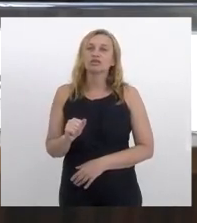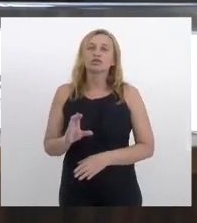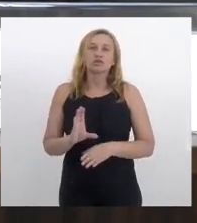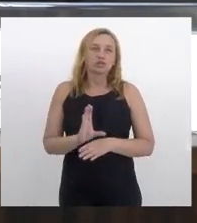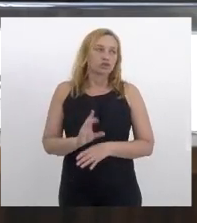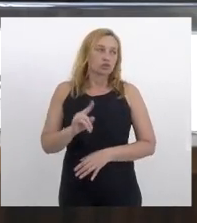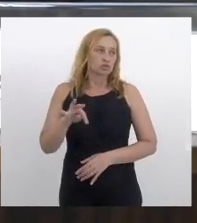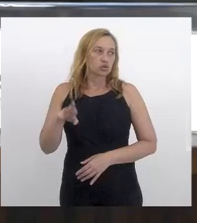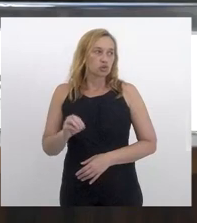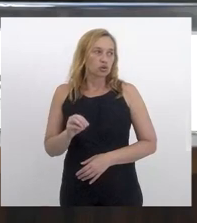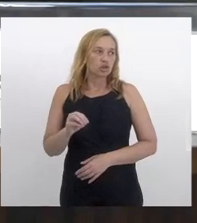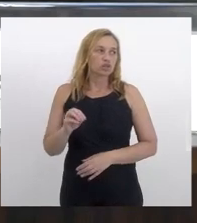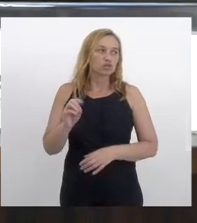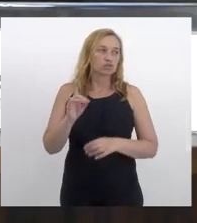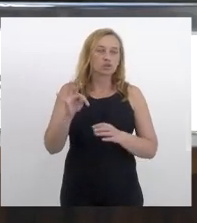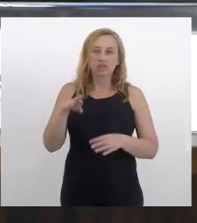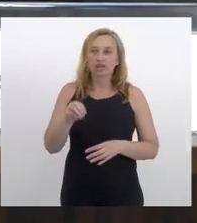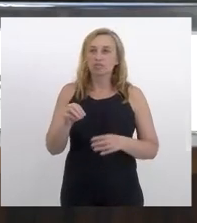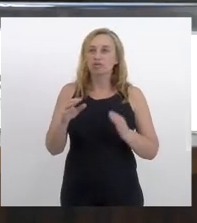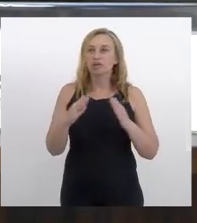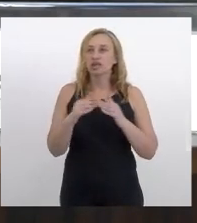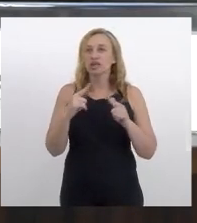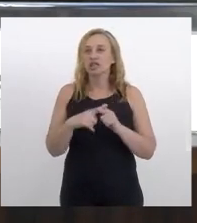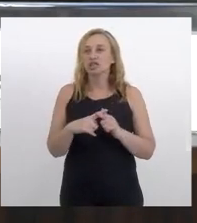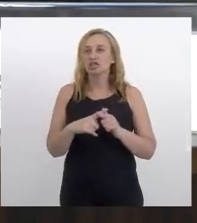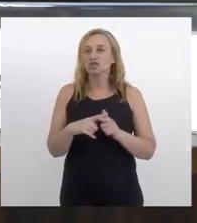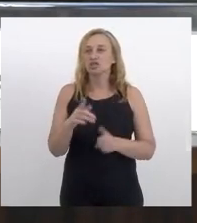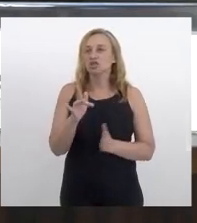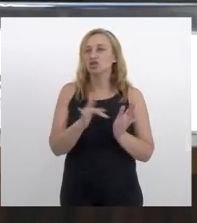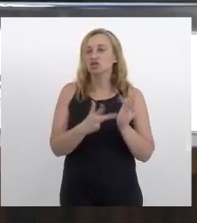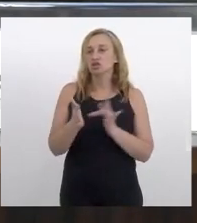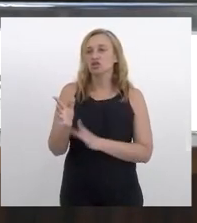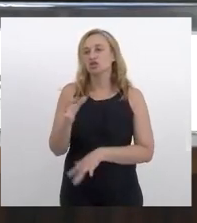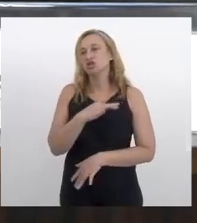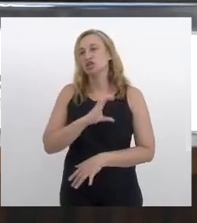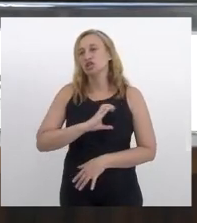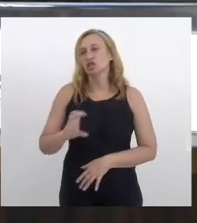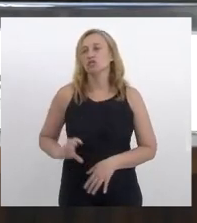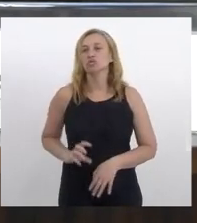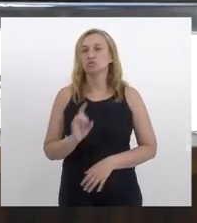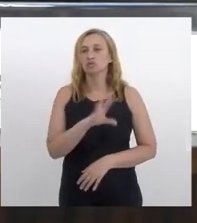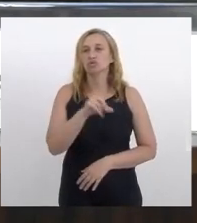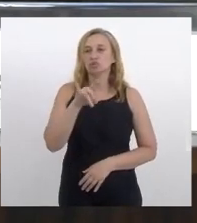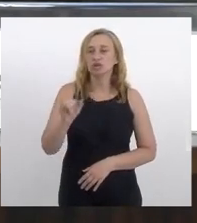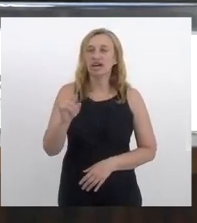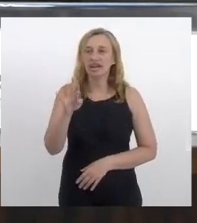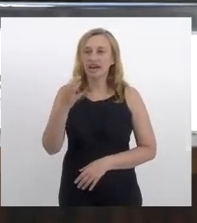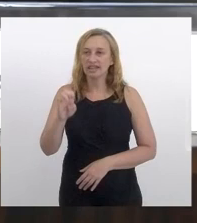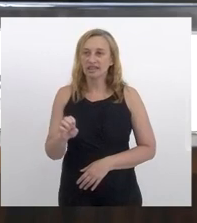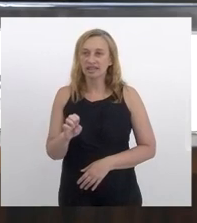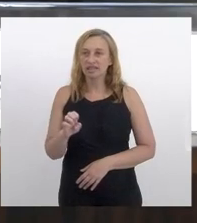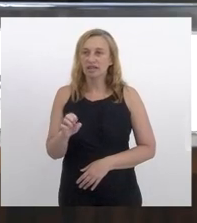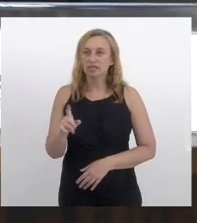Templo e História da Família Igreja de Jesus Cristo dos Últimos Dias. Ariadne Pinheiro,